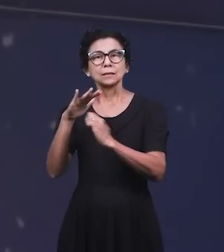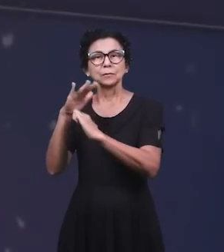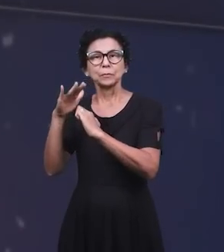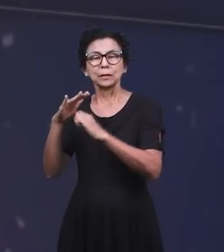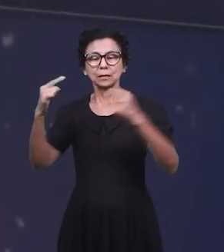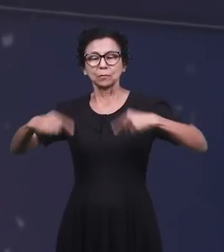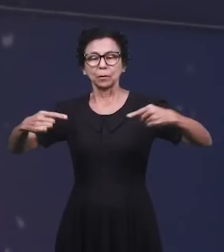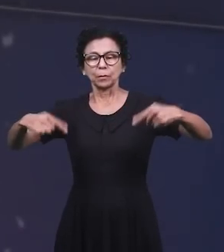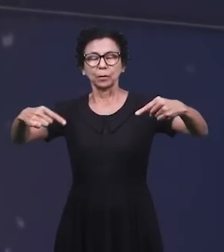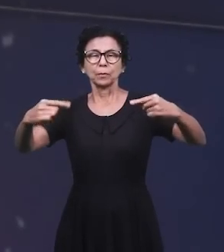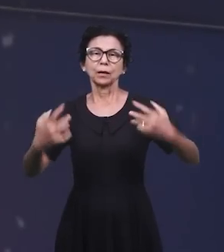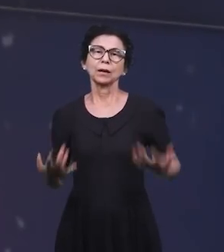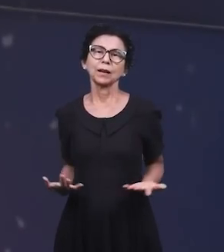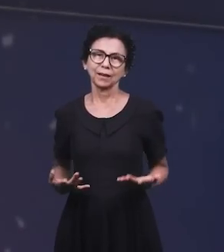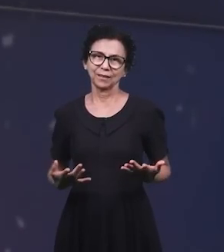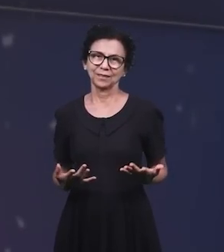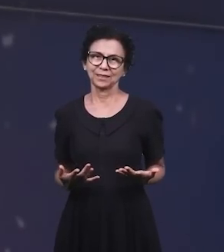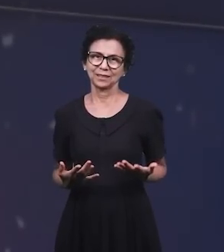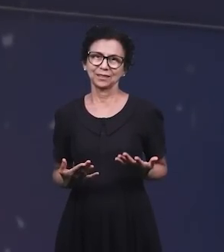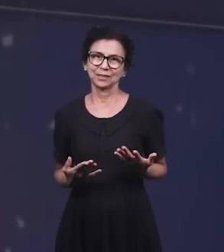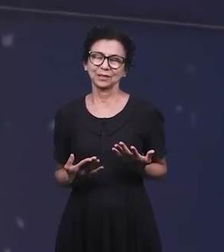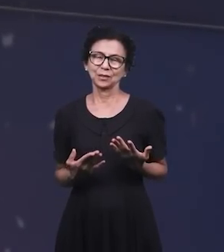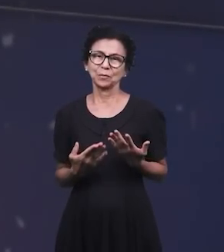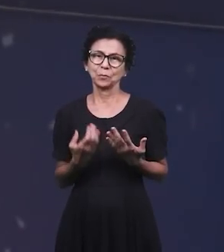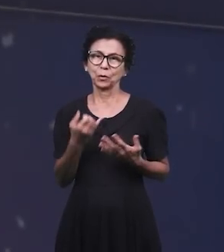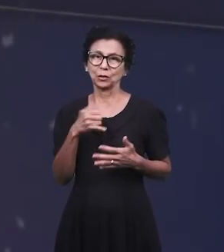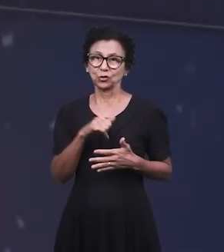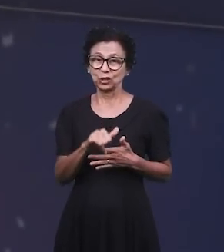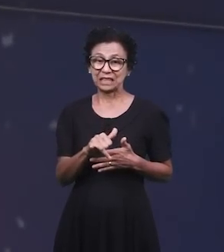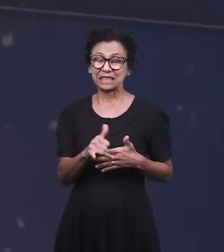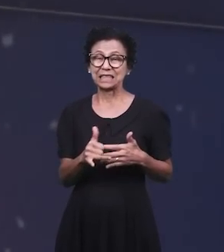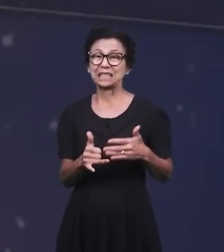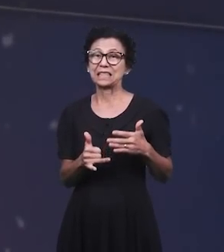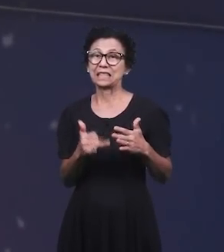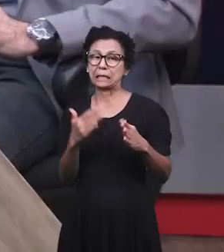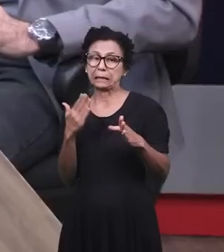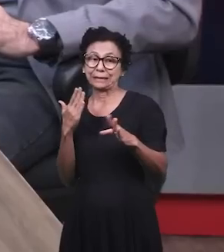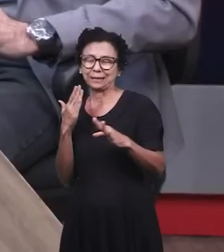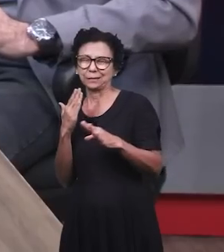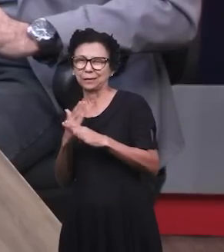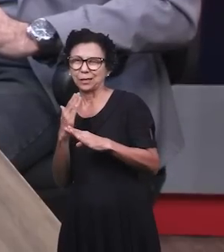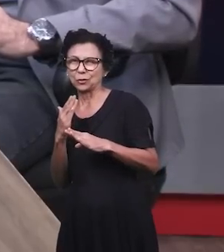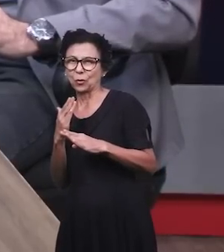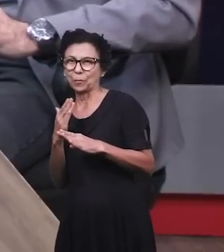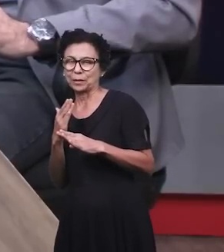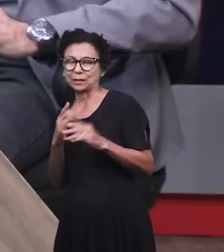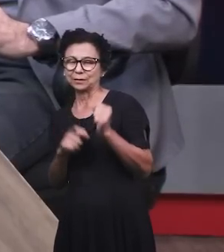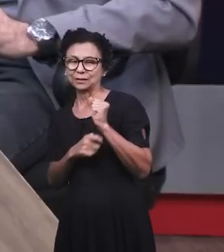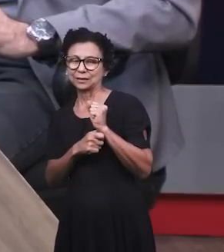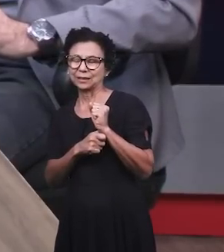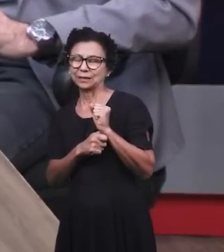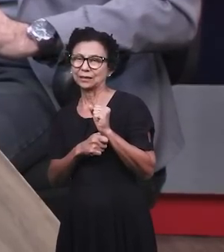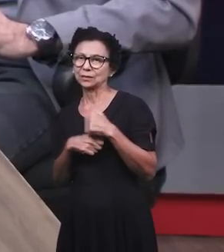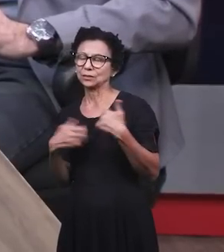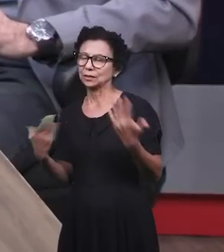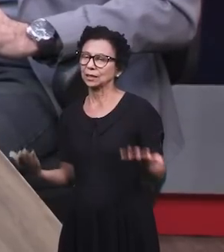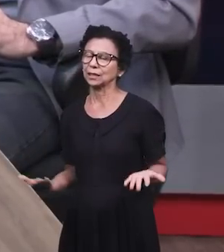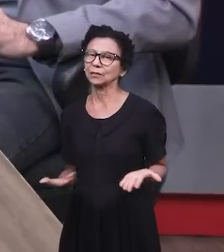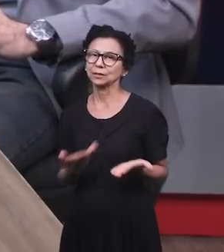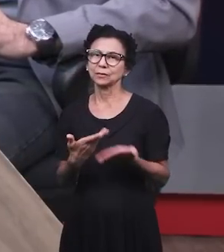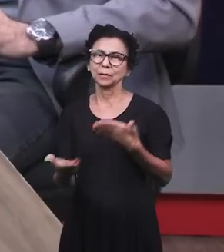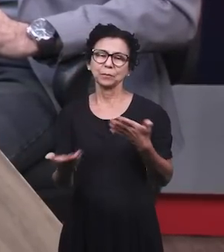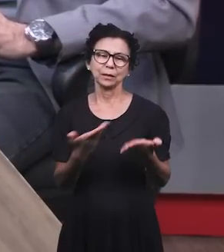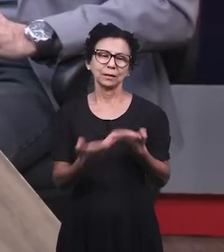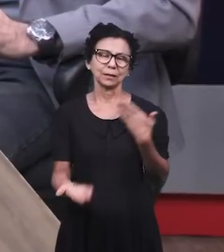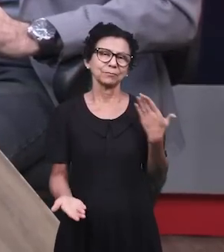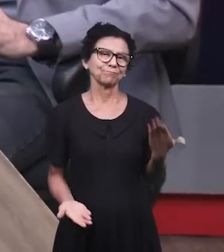com a tática de guerra, né? Então, assim, se o concorrente souber das informações confidenciais da sua empresa, daqui a pouco você vai perder